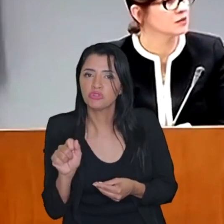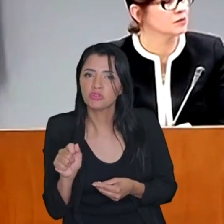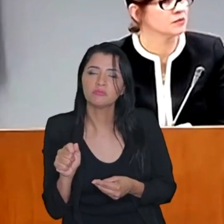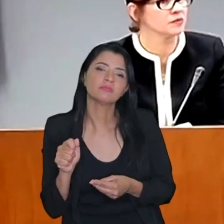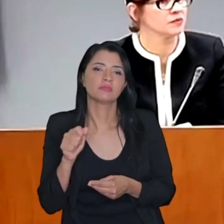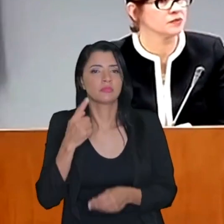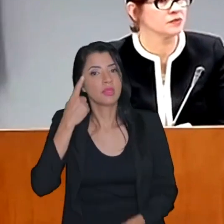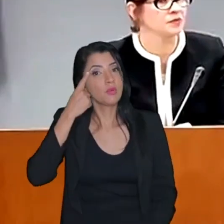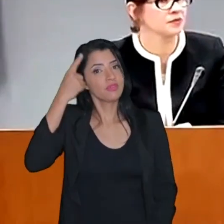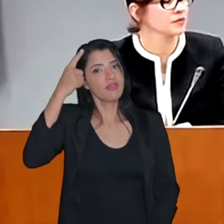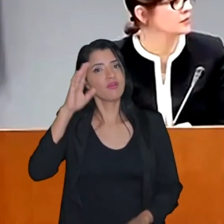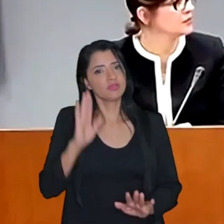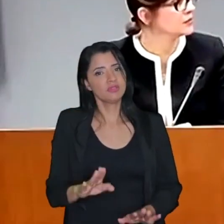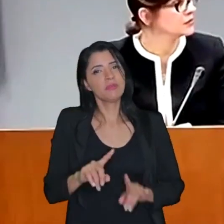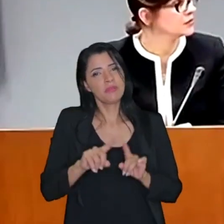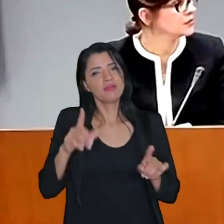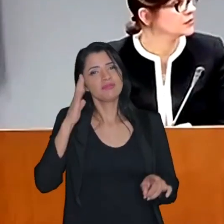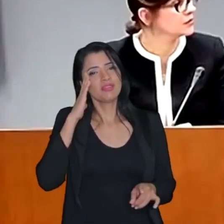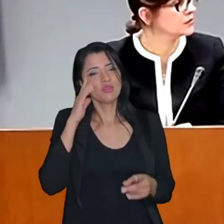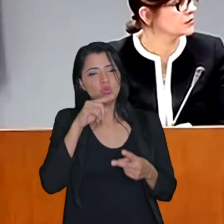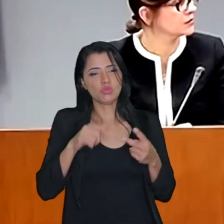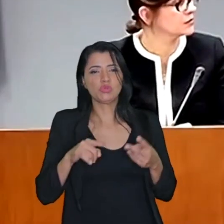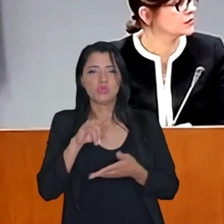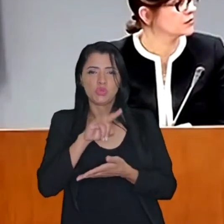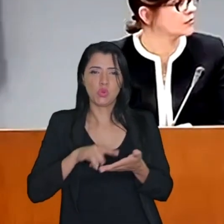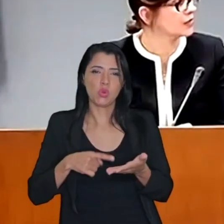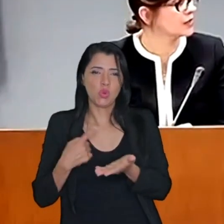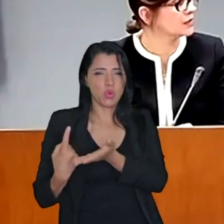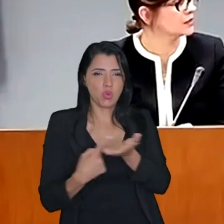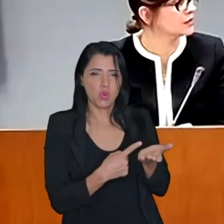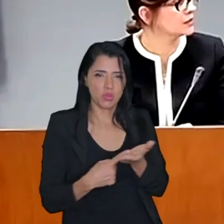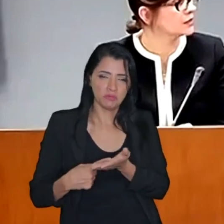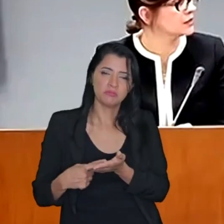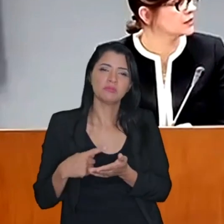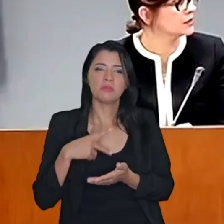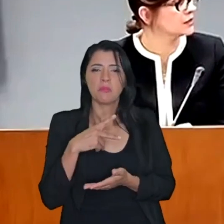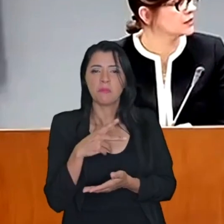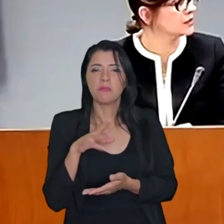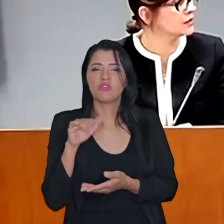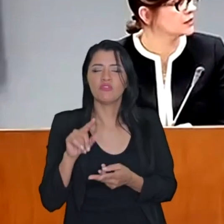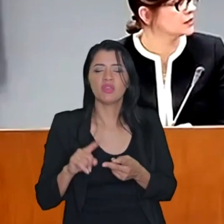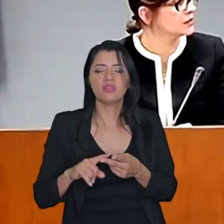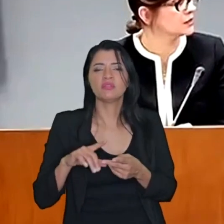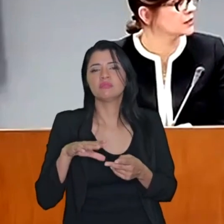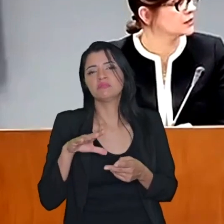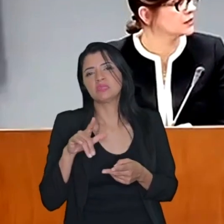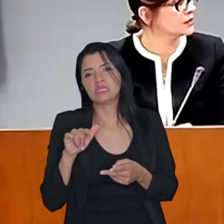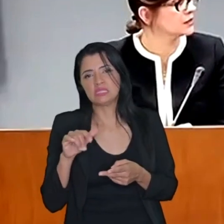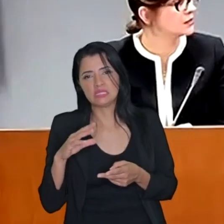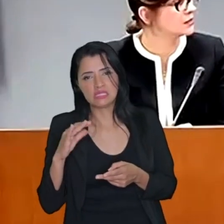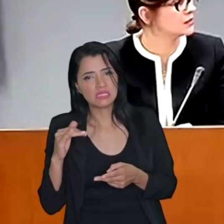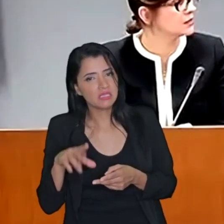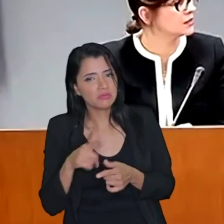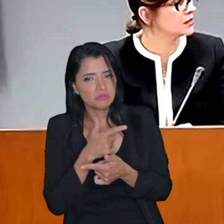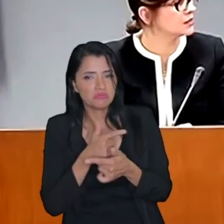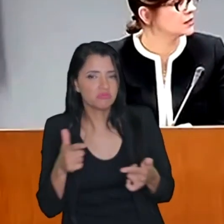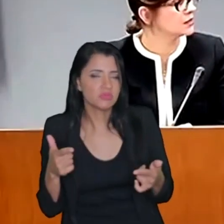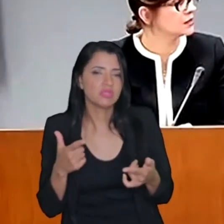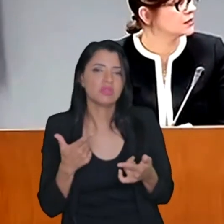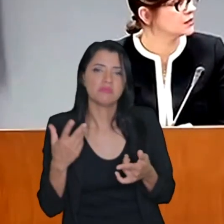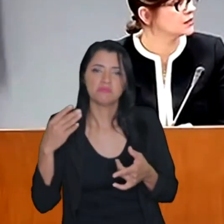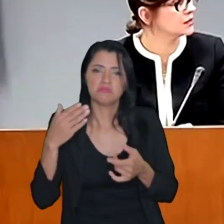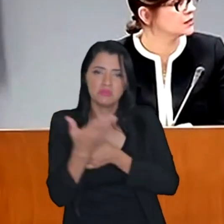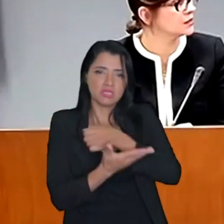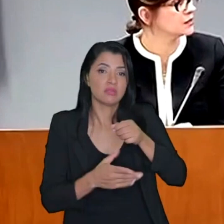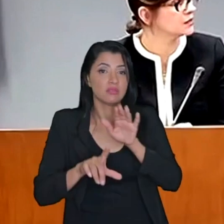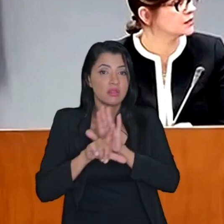Esse seria o ideal. Então, mas entendo que esses dois tratados assim o prevêem, e não havendo óbice na